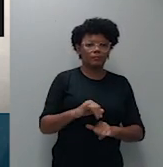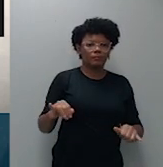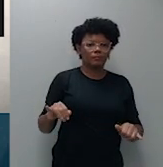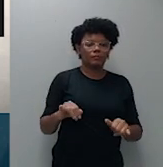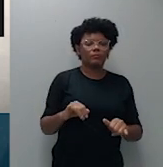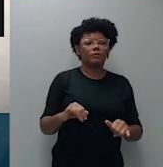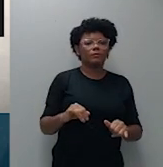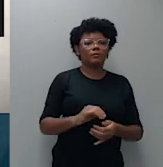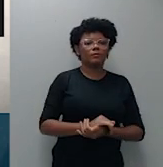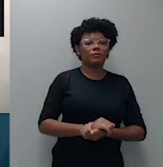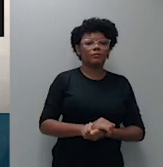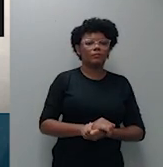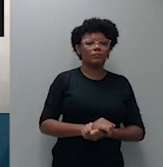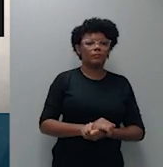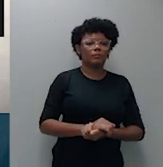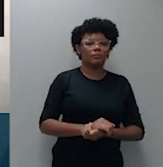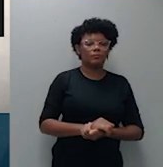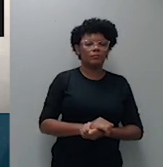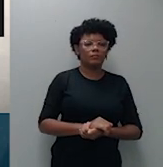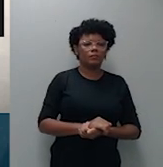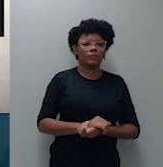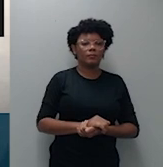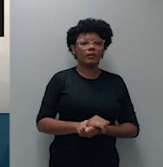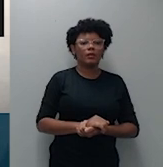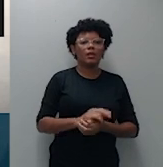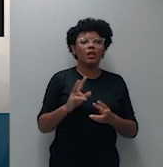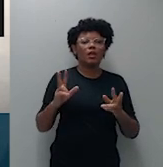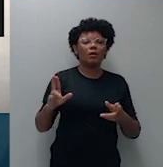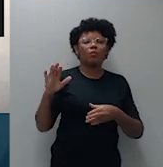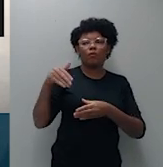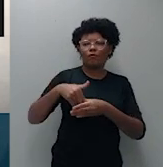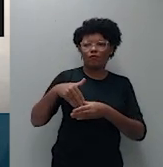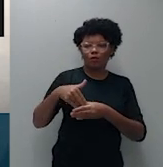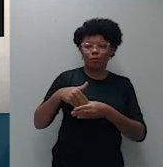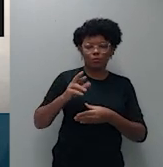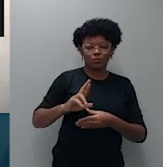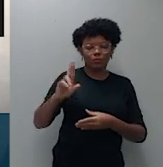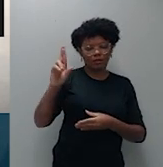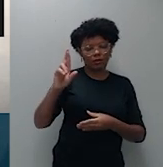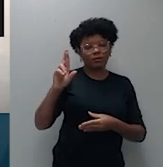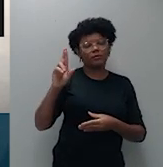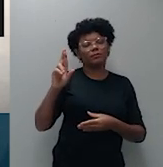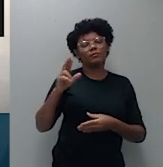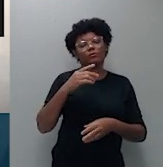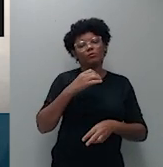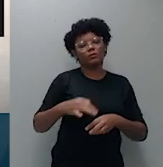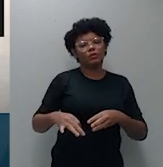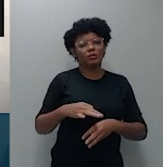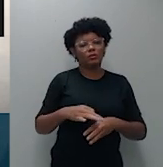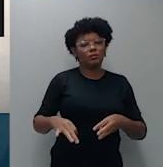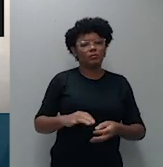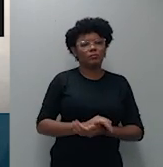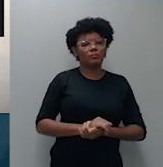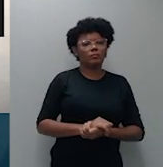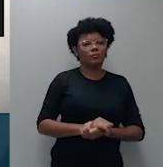programa agravo interno provido nos termos do voto do relator